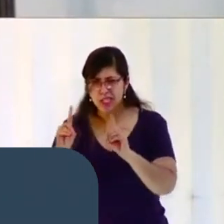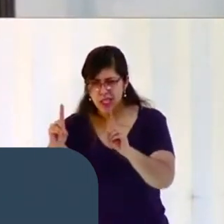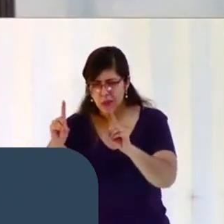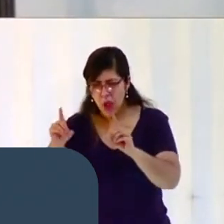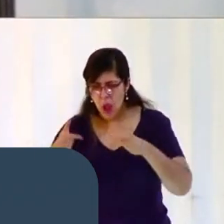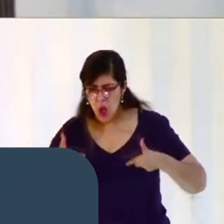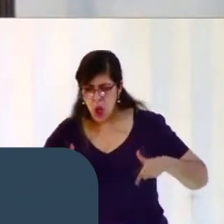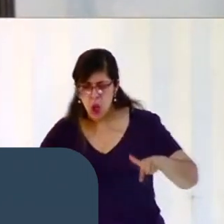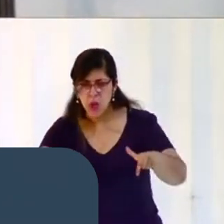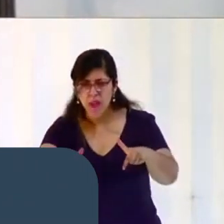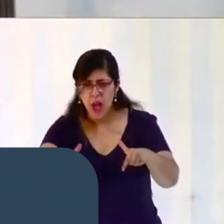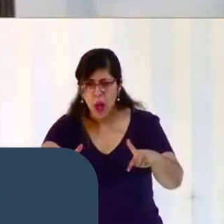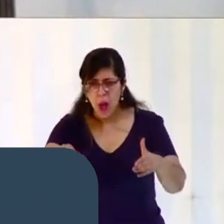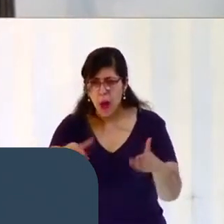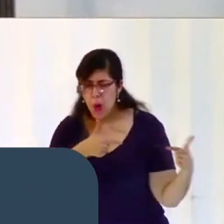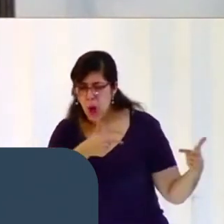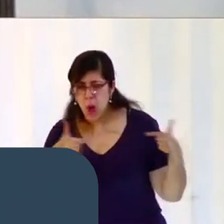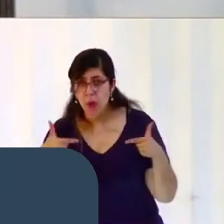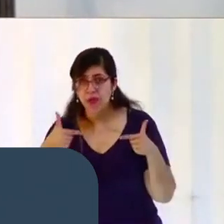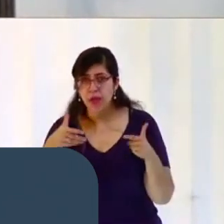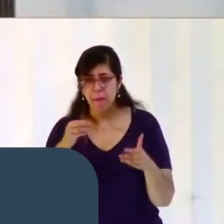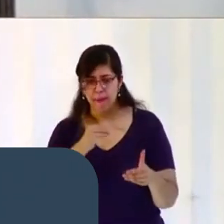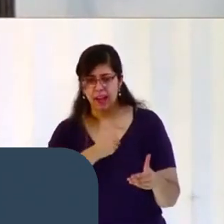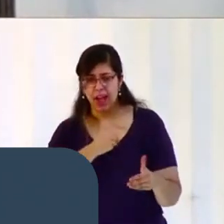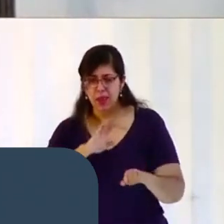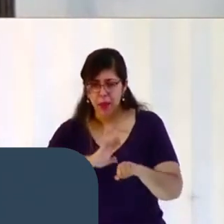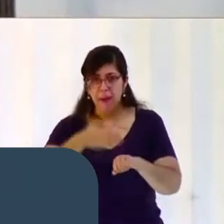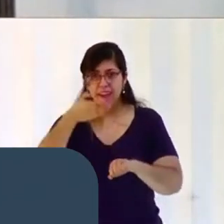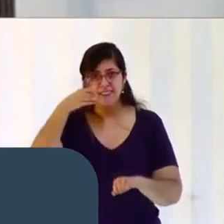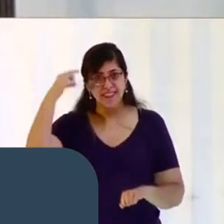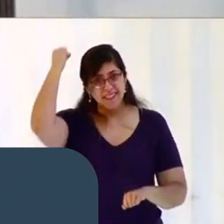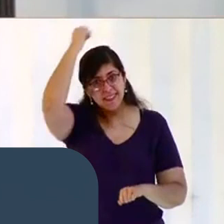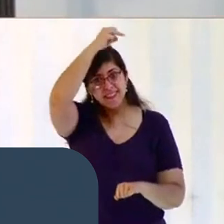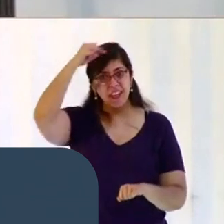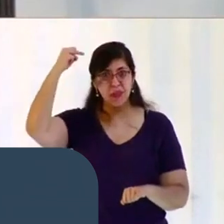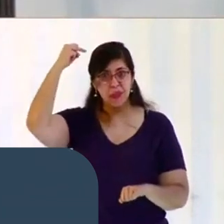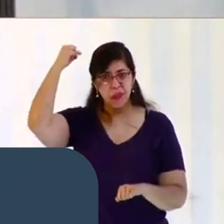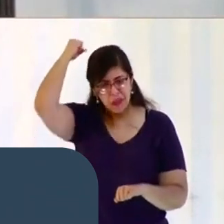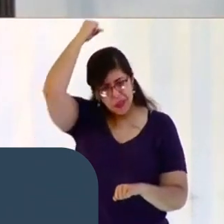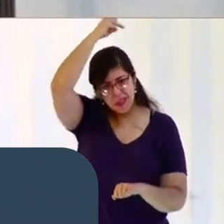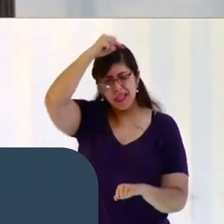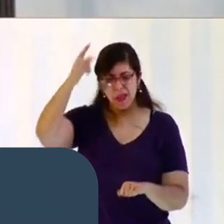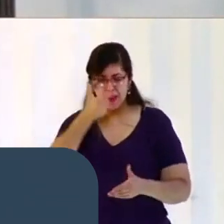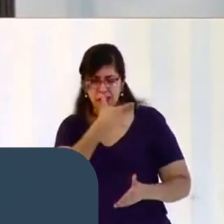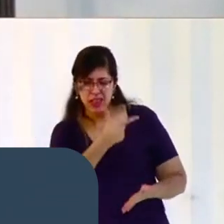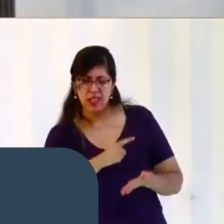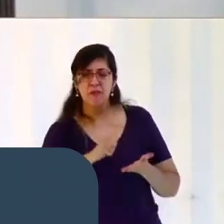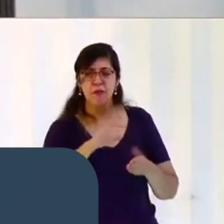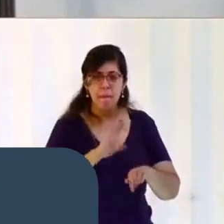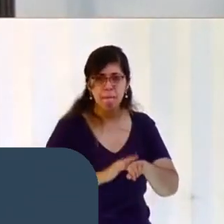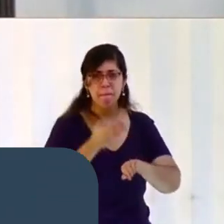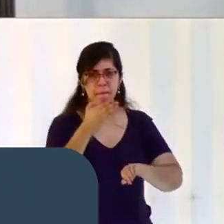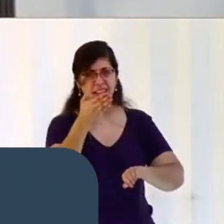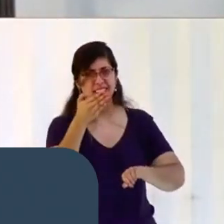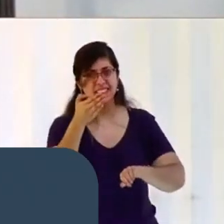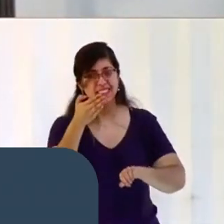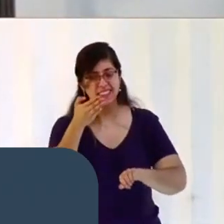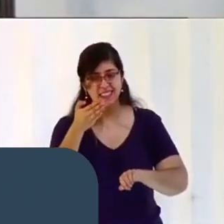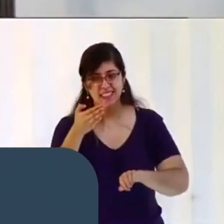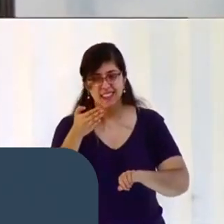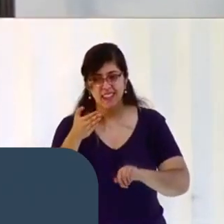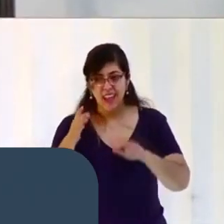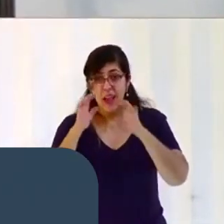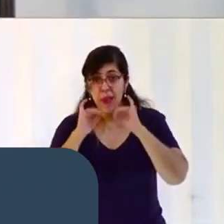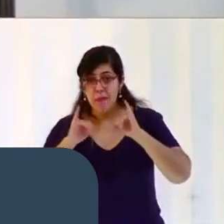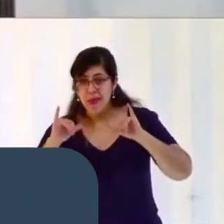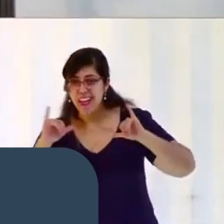pecado, eles são tornados mais santos. E essa santidade de vida é uma pregação em altos decibéis